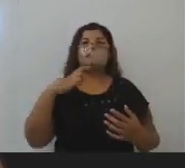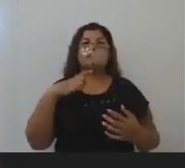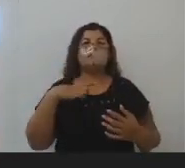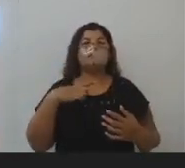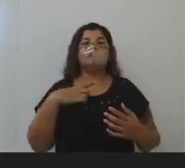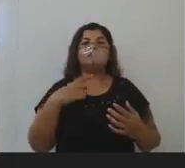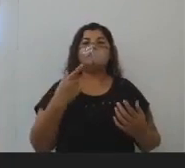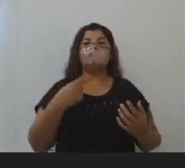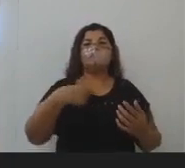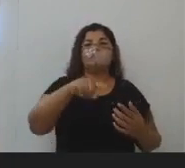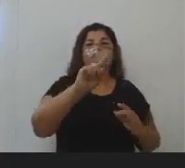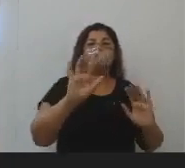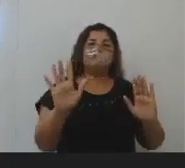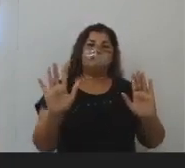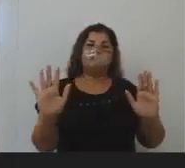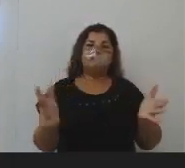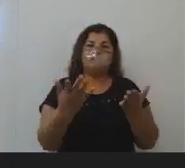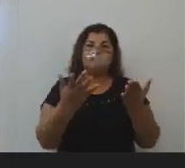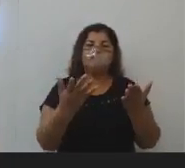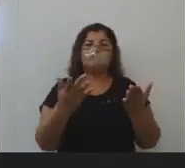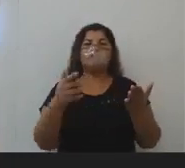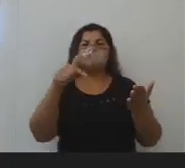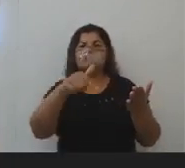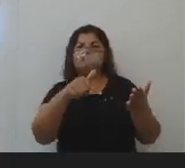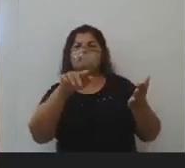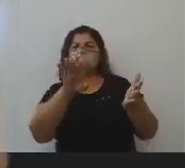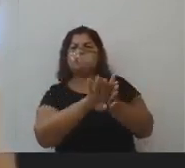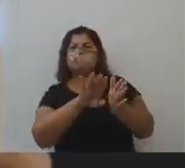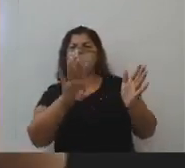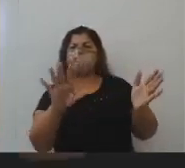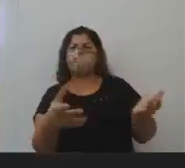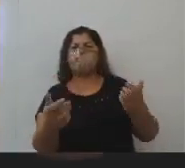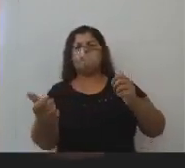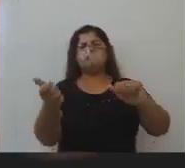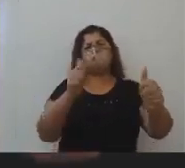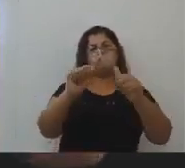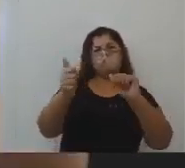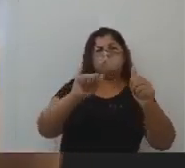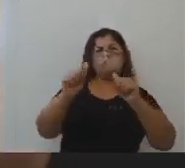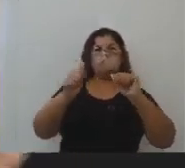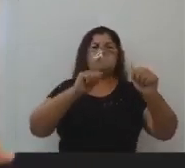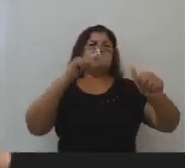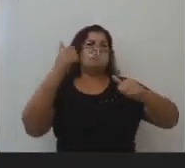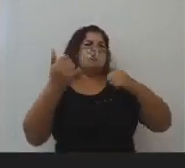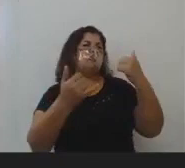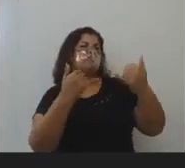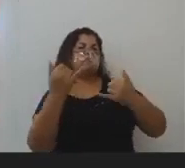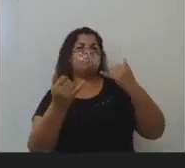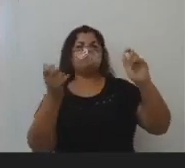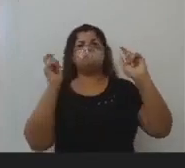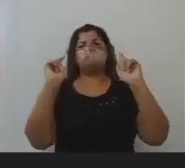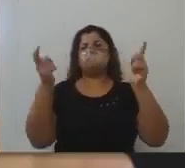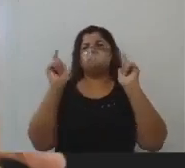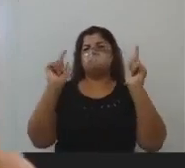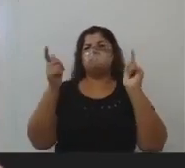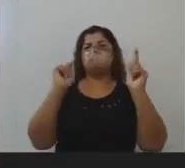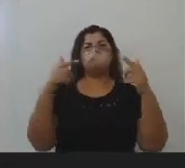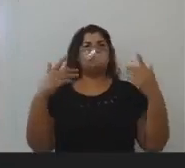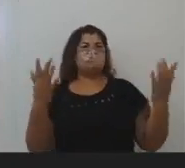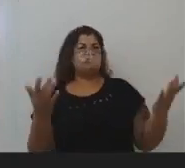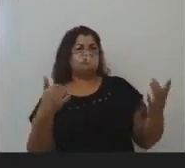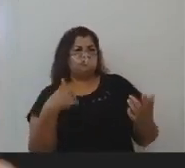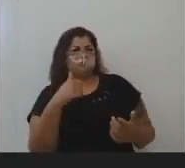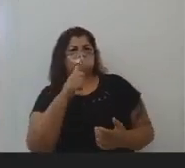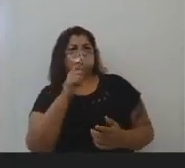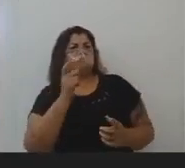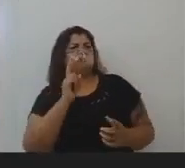uma festa, tá certo? E aí nessa festa, quando eu chego, tem a maior bebedeira, tá todo mundo na maior bagunça. E eu digo assim, peraí, mas eu não bebo.